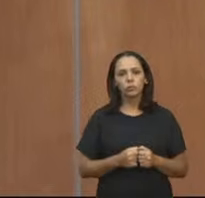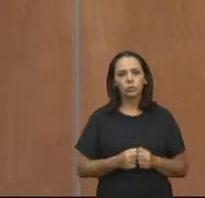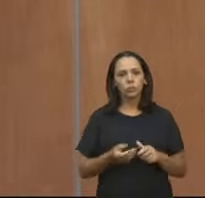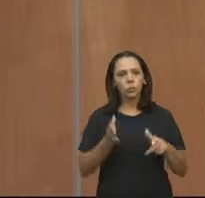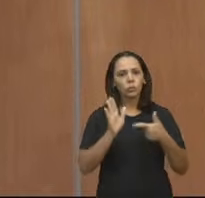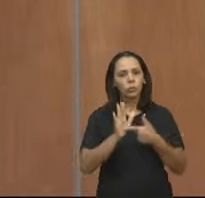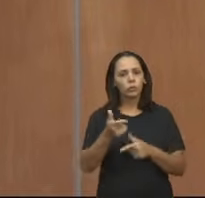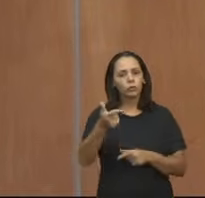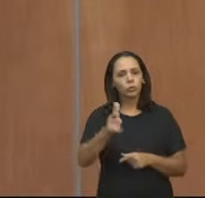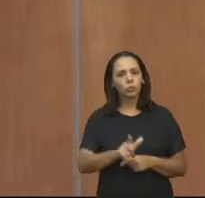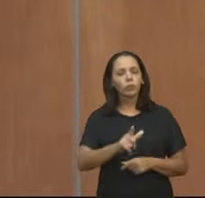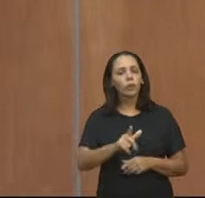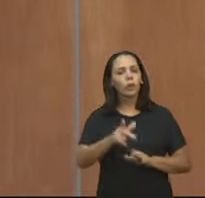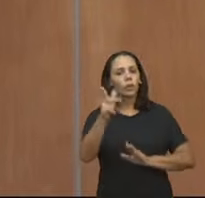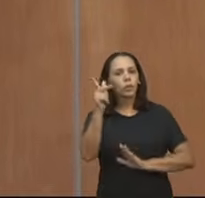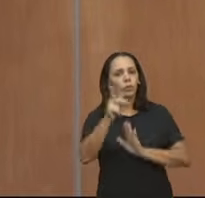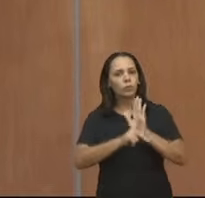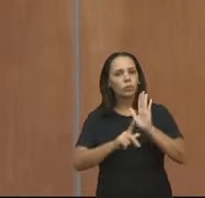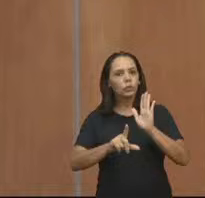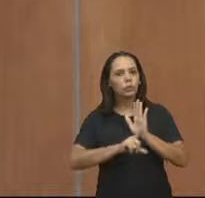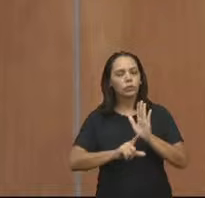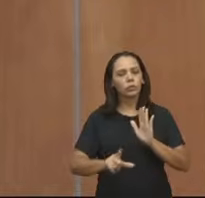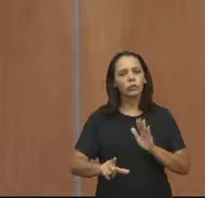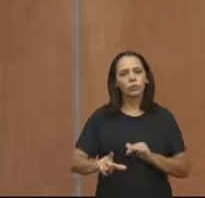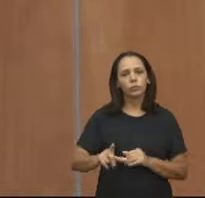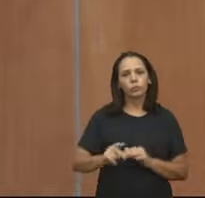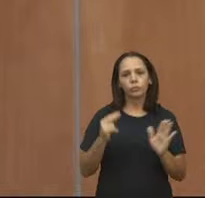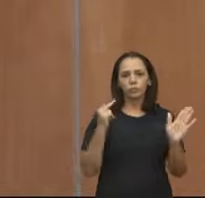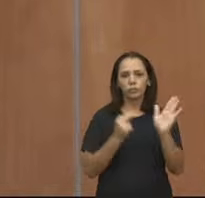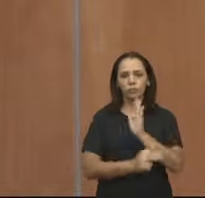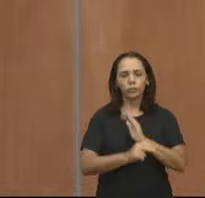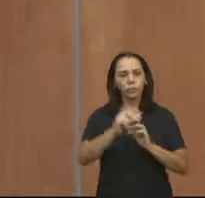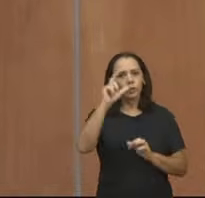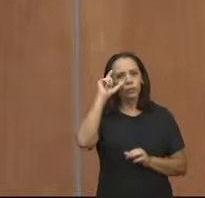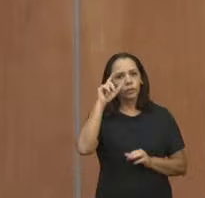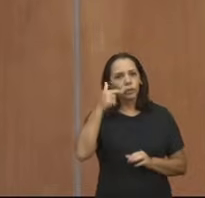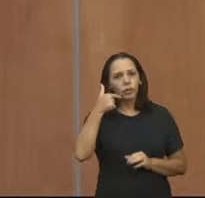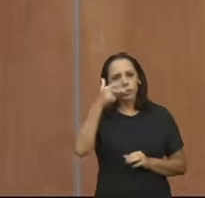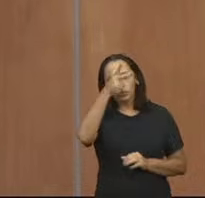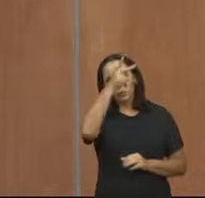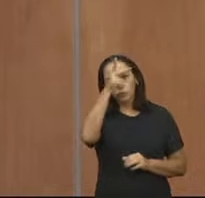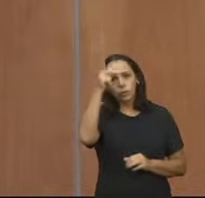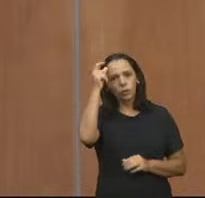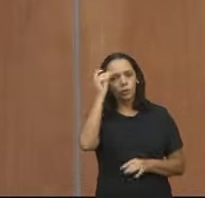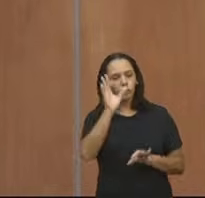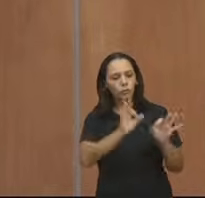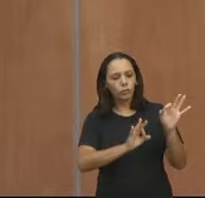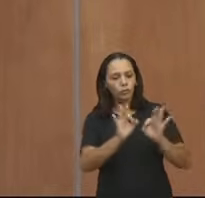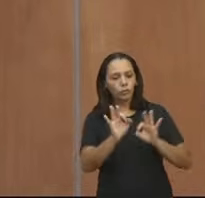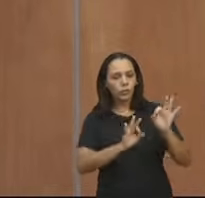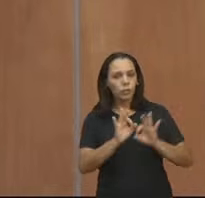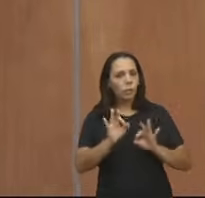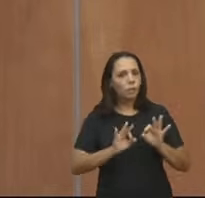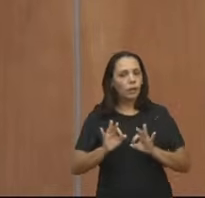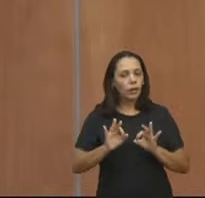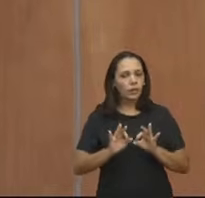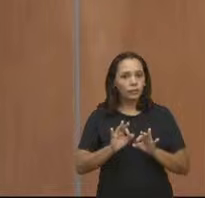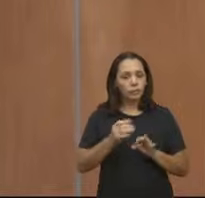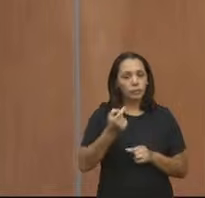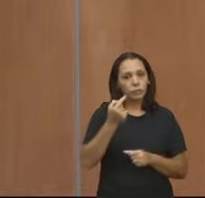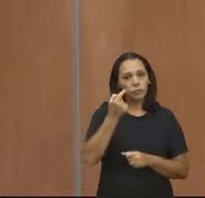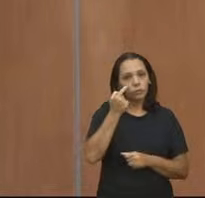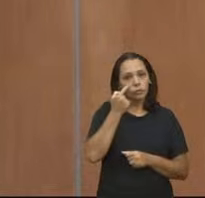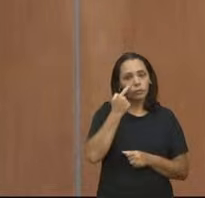uma vez que esse projeto aqui do prefeito Celso Florencio, ele foi construído com base na escuta popular,